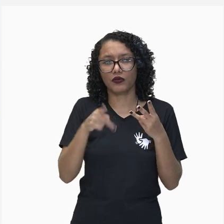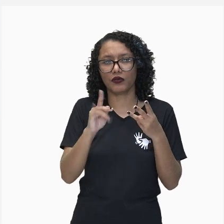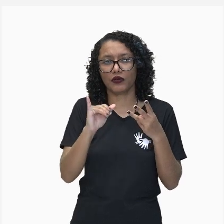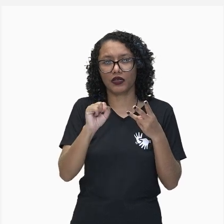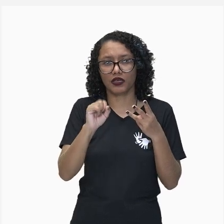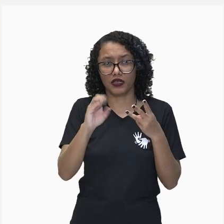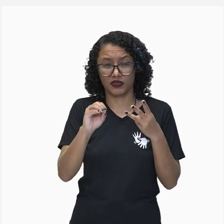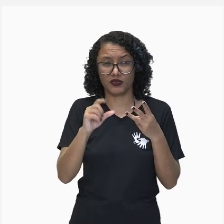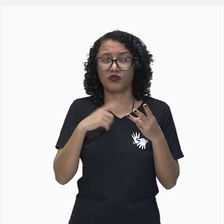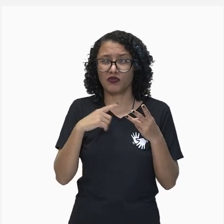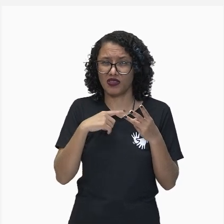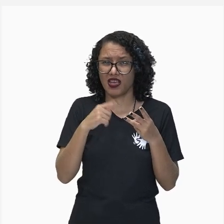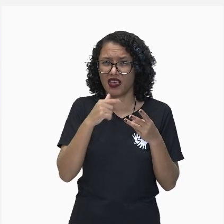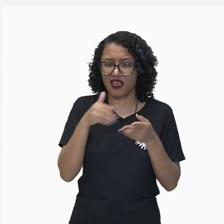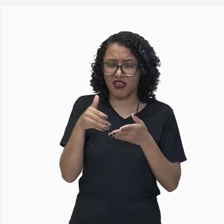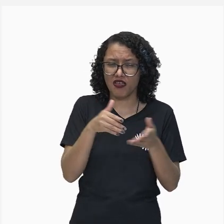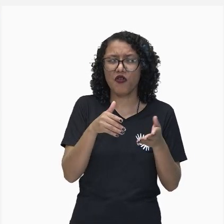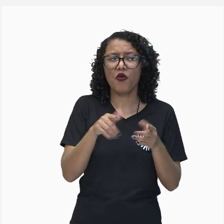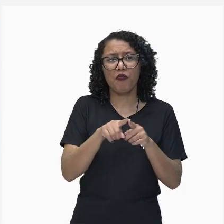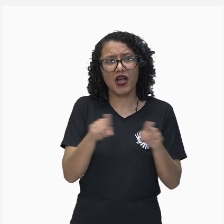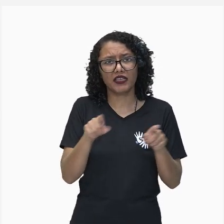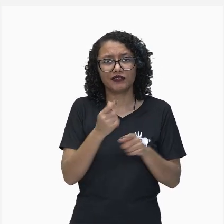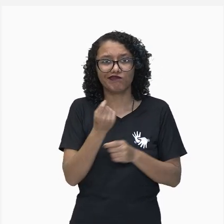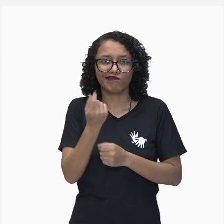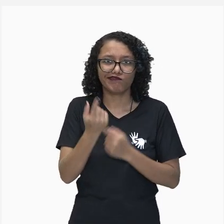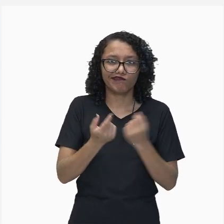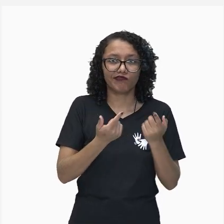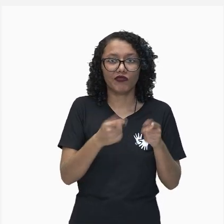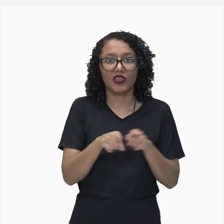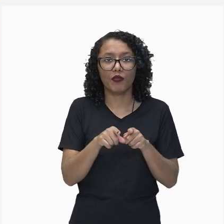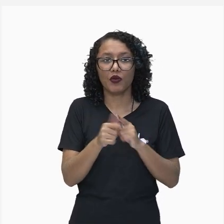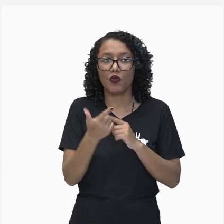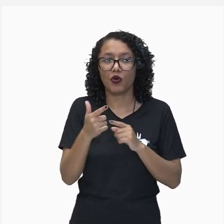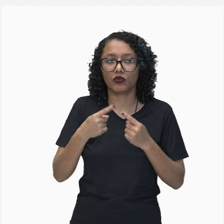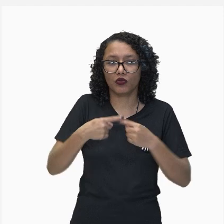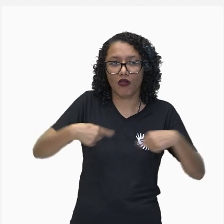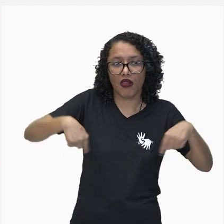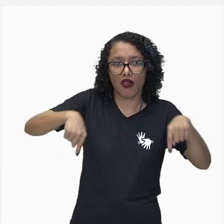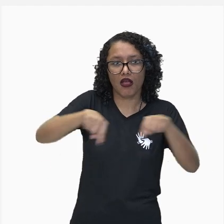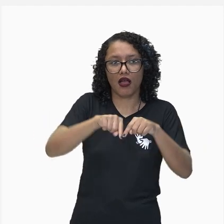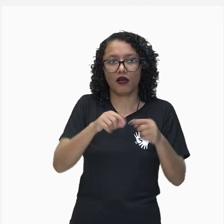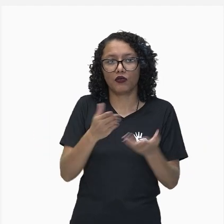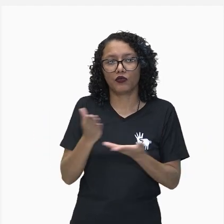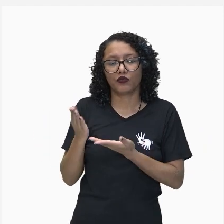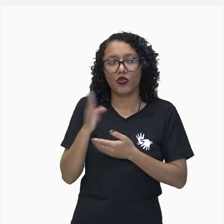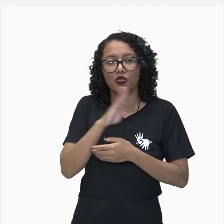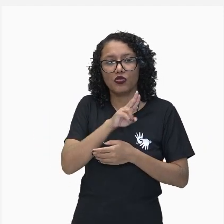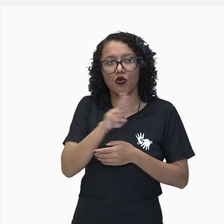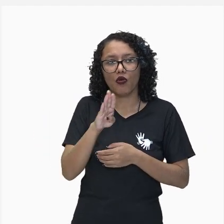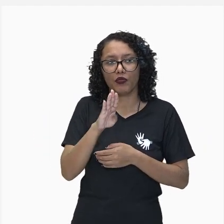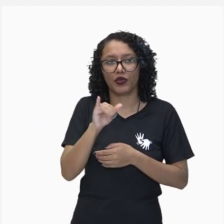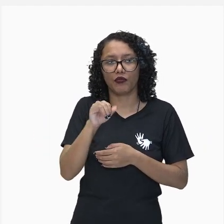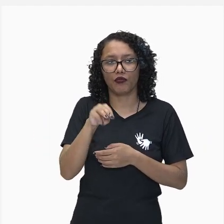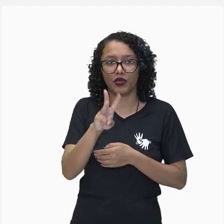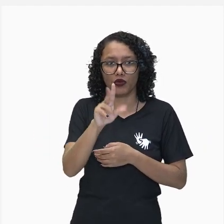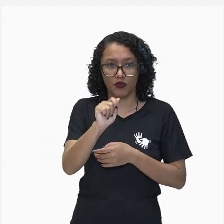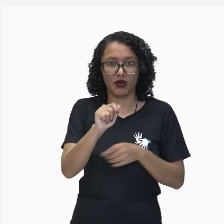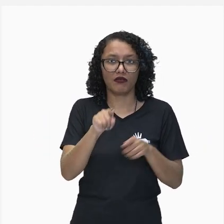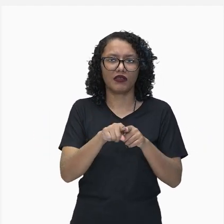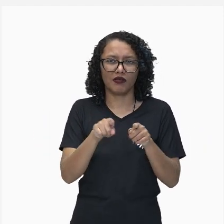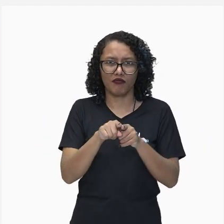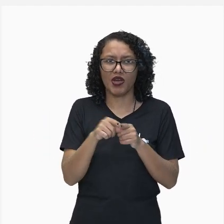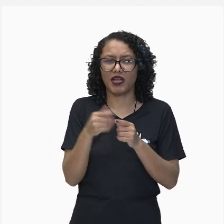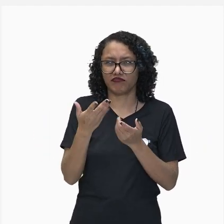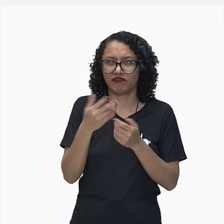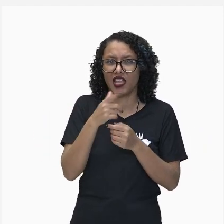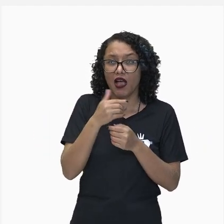quantidade. Também vai ser formado por lagos, que inclui o Lago Biwa, o maior e mais antigo lago de água doce do Japão, e os lagos